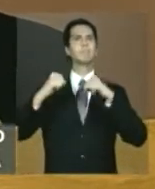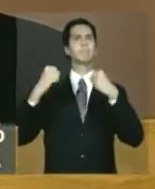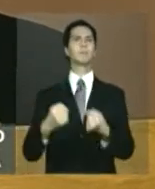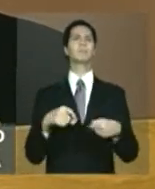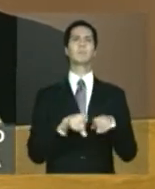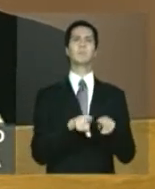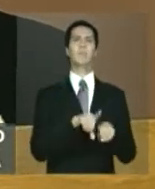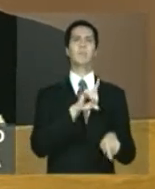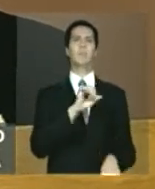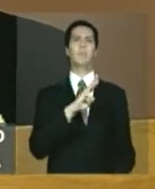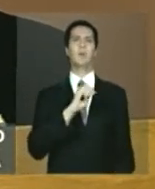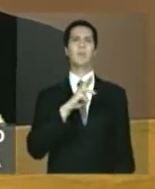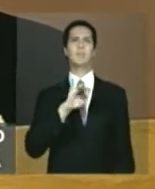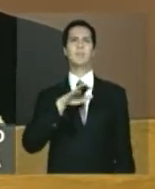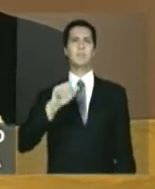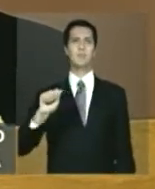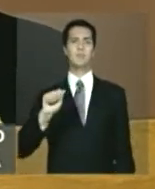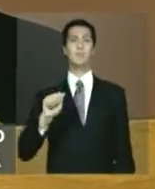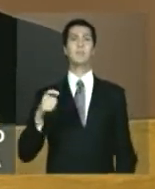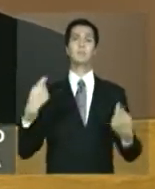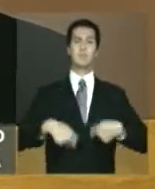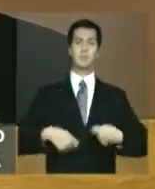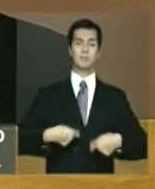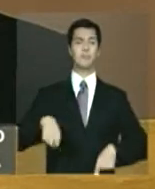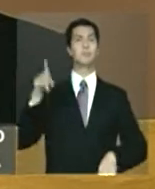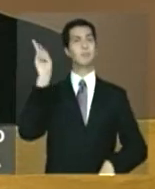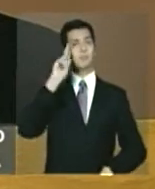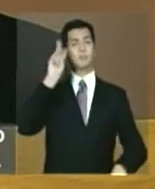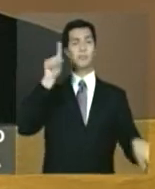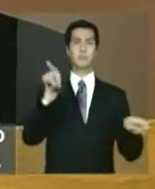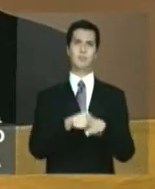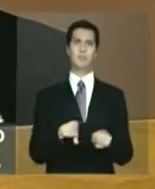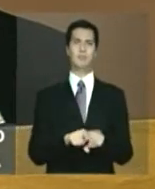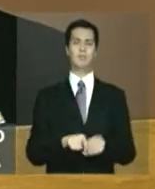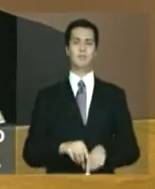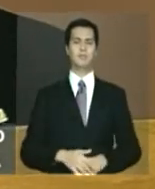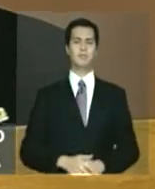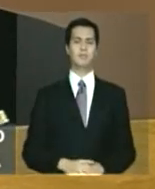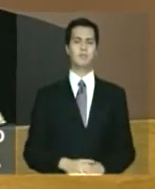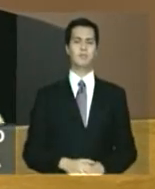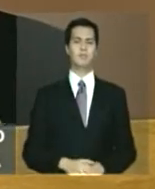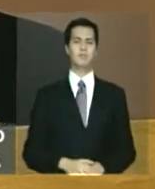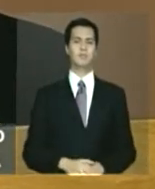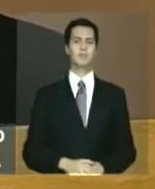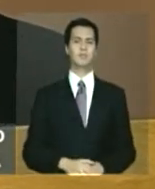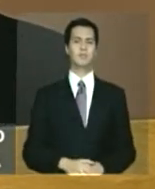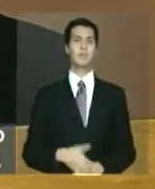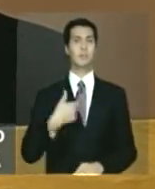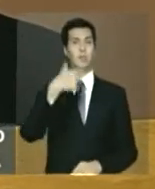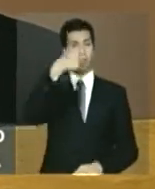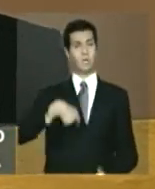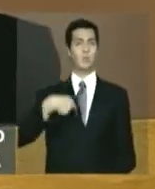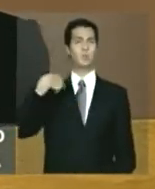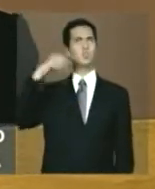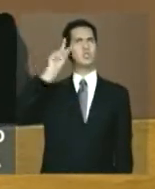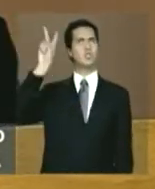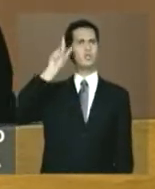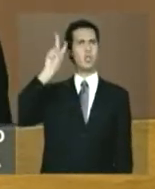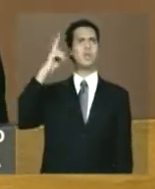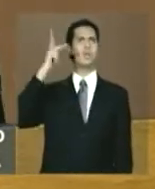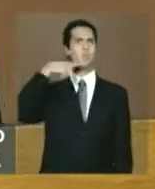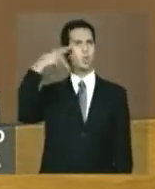Democracia que eu não poderia deixar de registrar aqui pela minha própria história